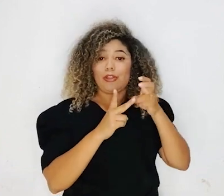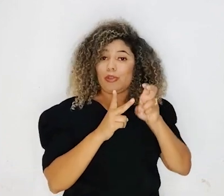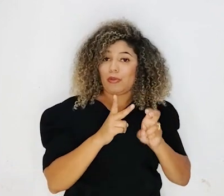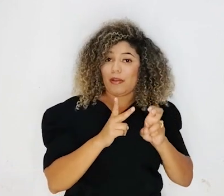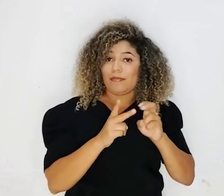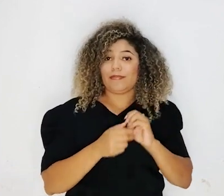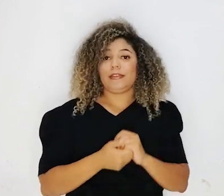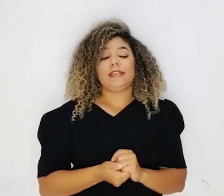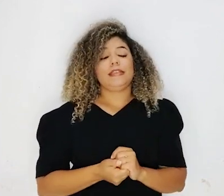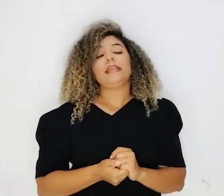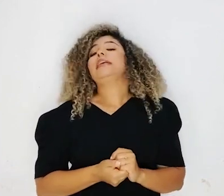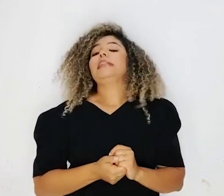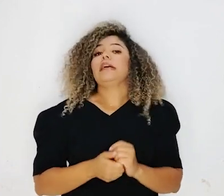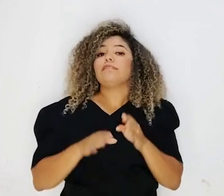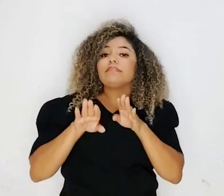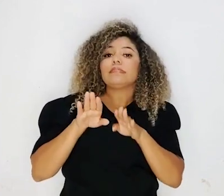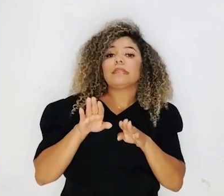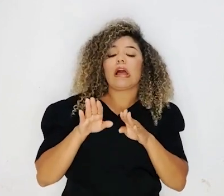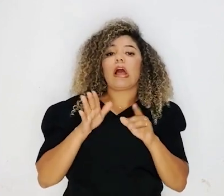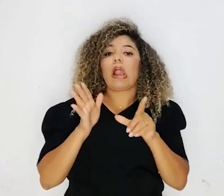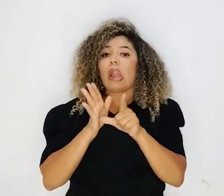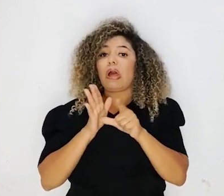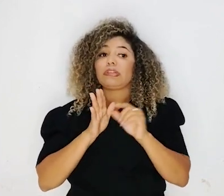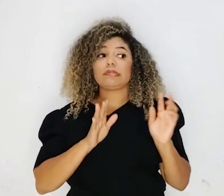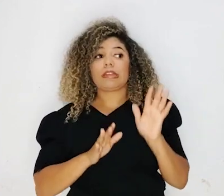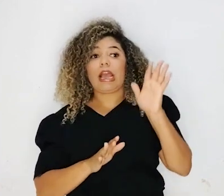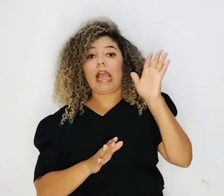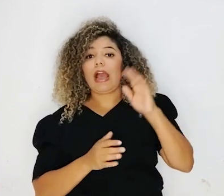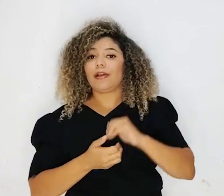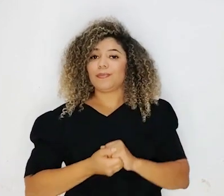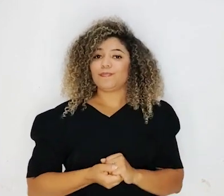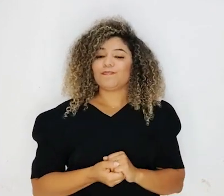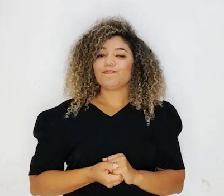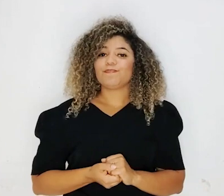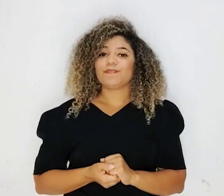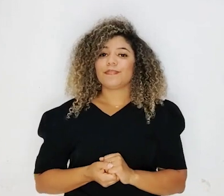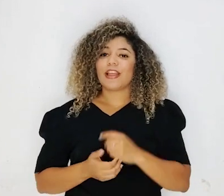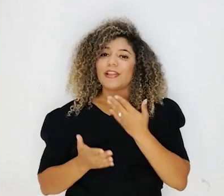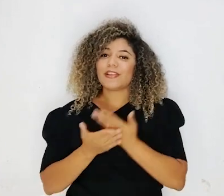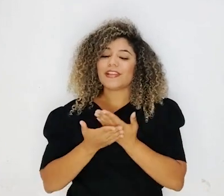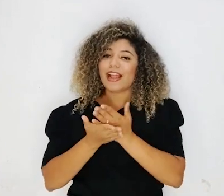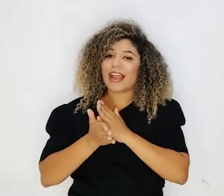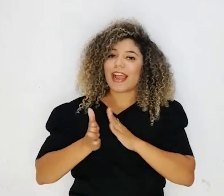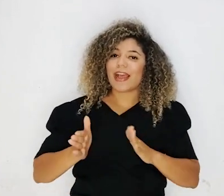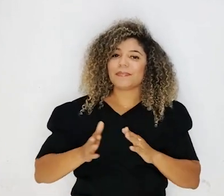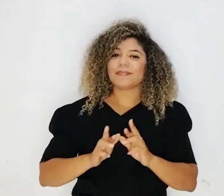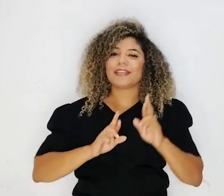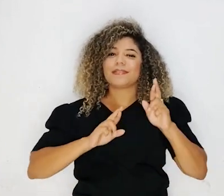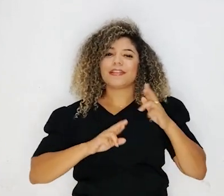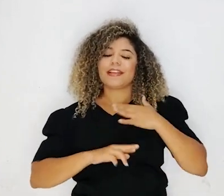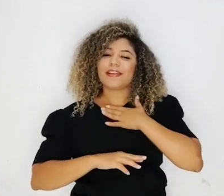vezes, tá? Tá fora dos padrões de comércio, digamos assim. E a nossa aula vai ficando